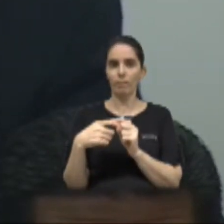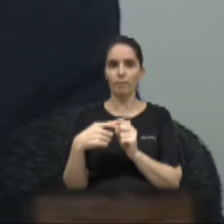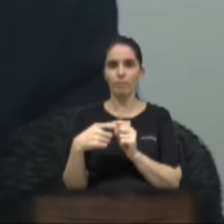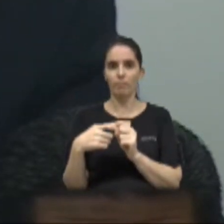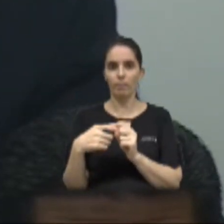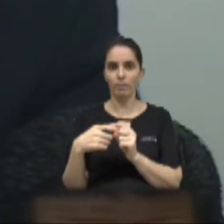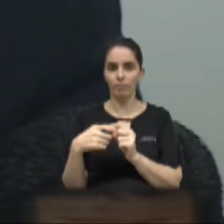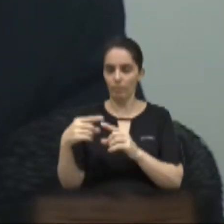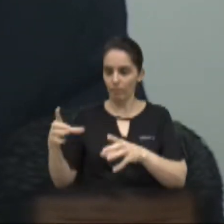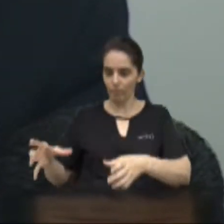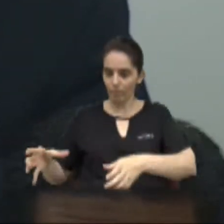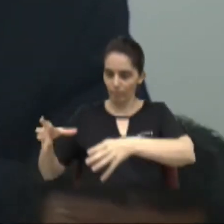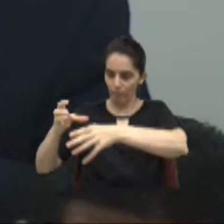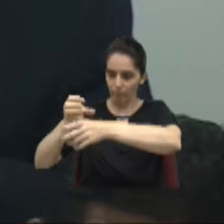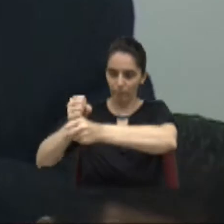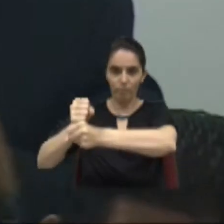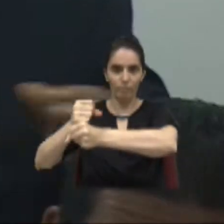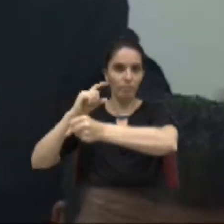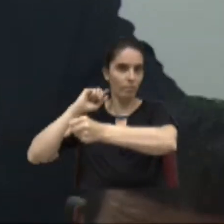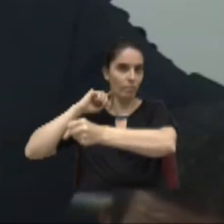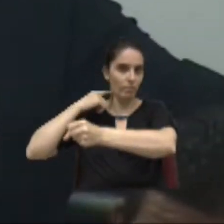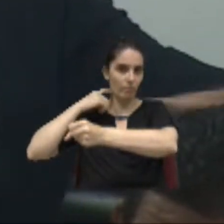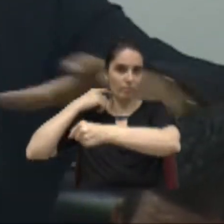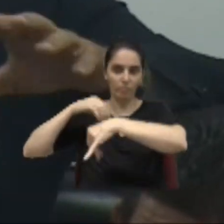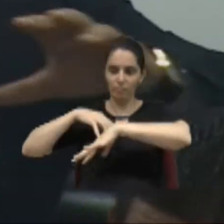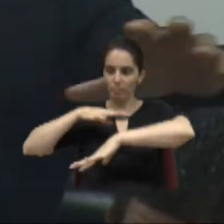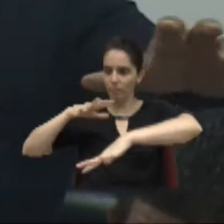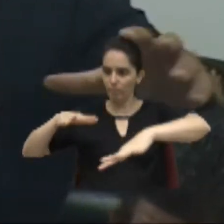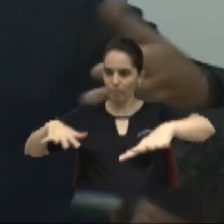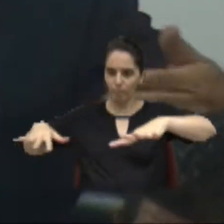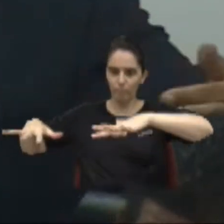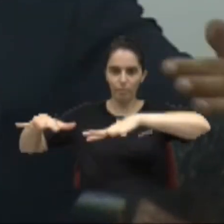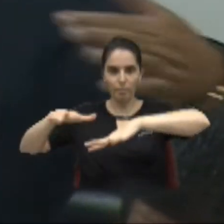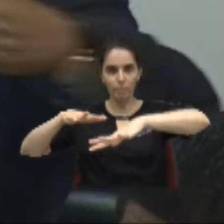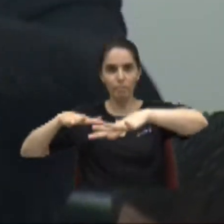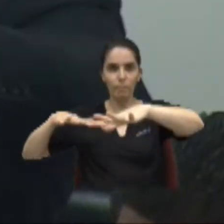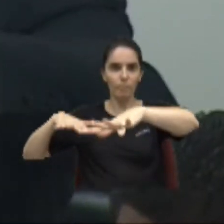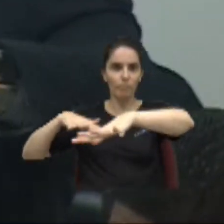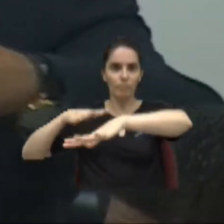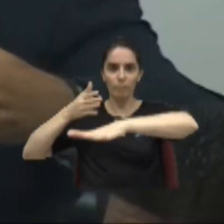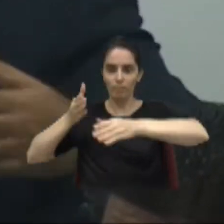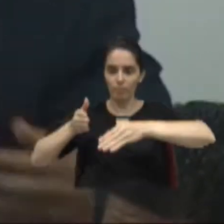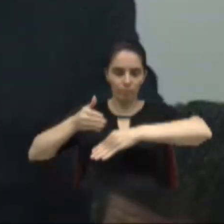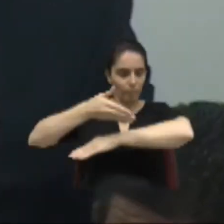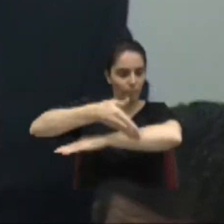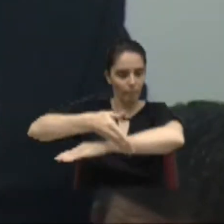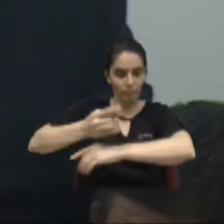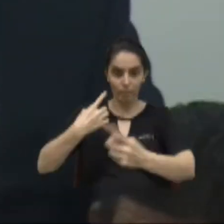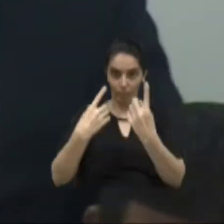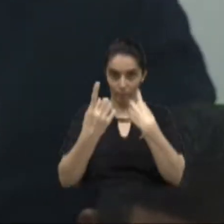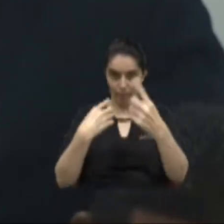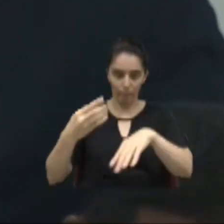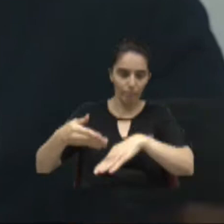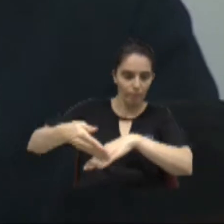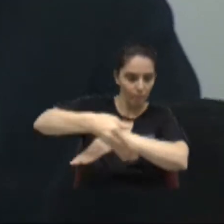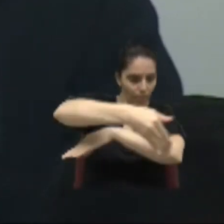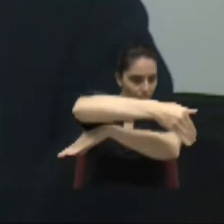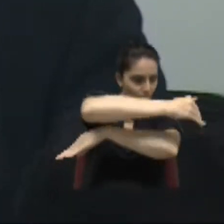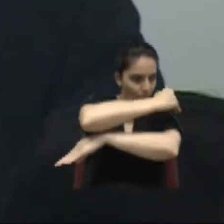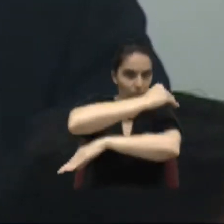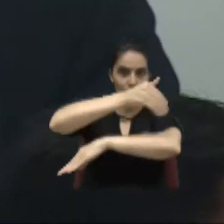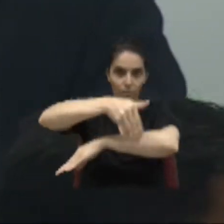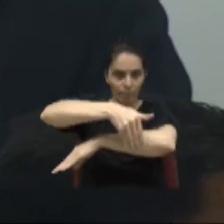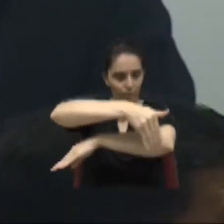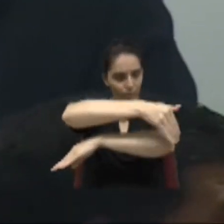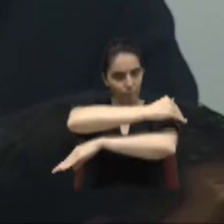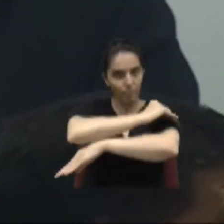de sacos de lixos espalhados nas curvas era muito grande. O lixo estava